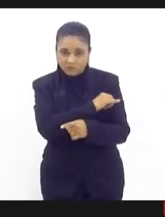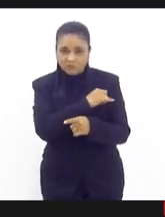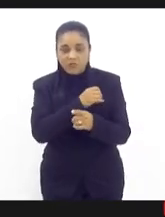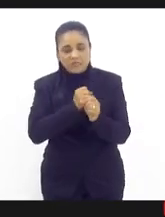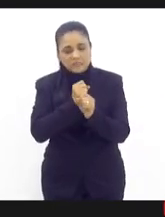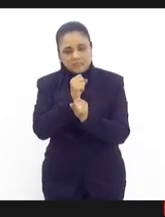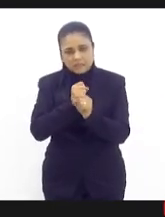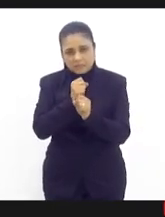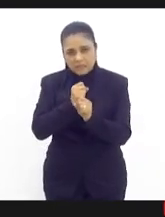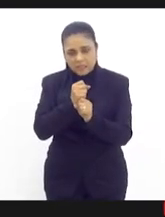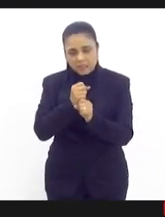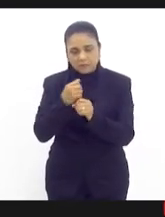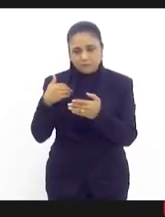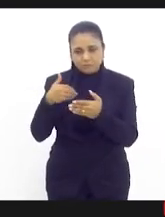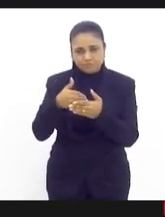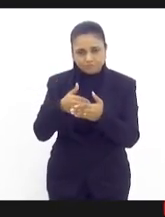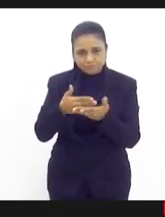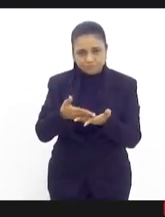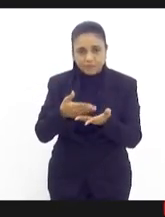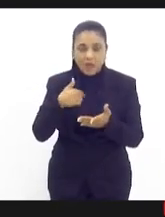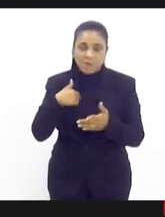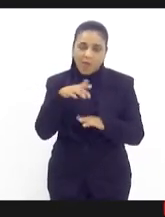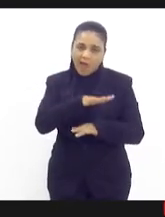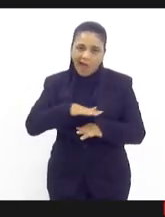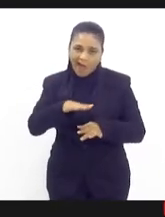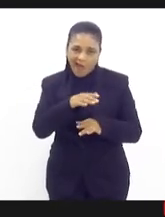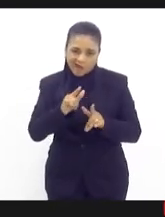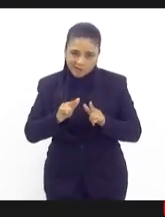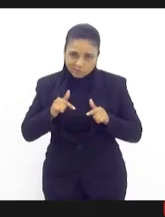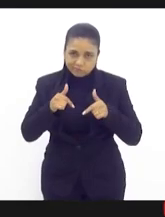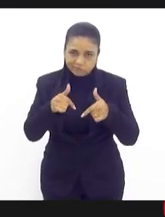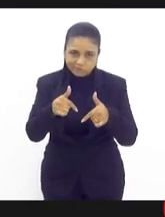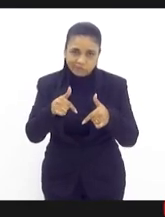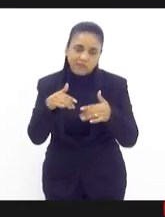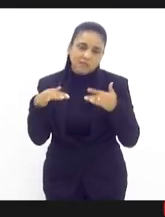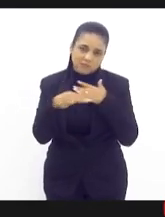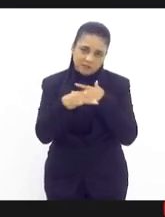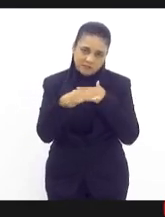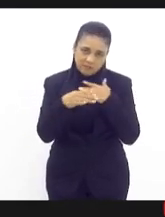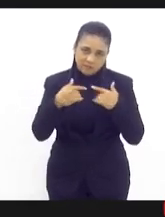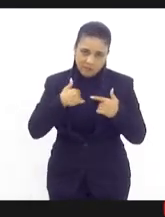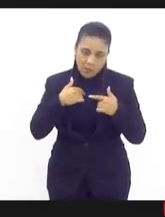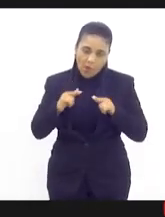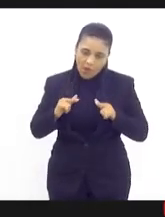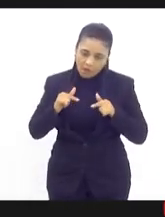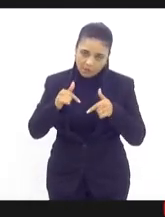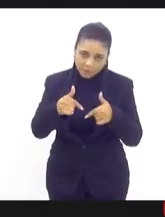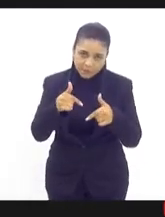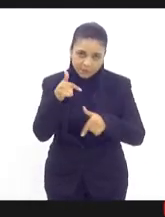como presidente, até a área que eu atuo, nas cidades que eu atuo, o DETRAN